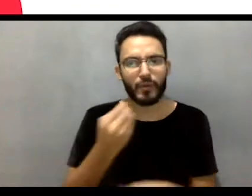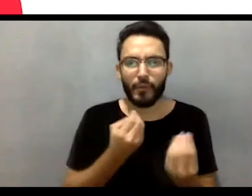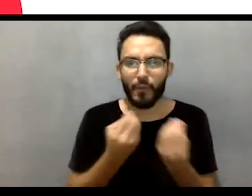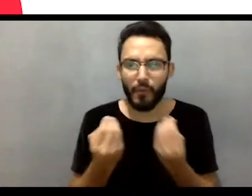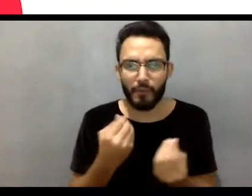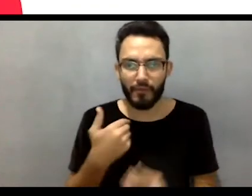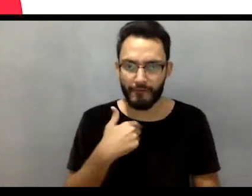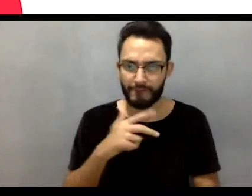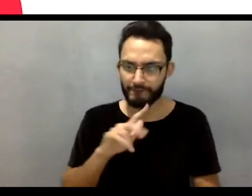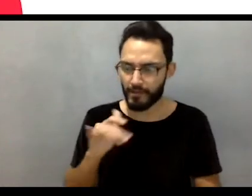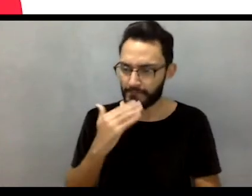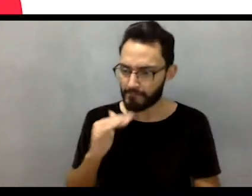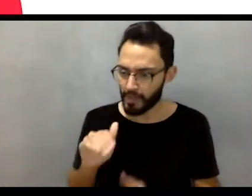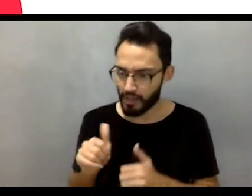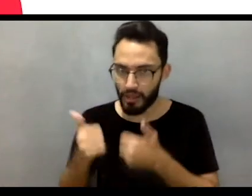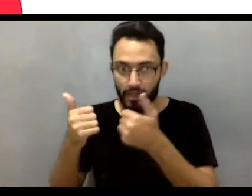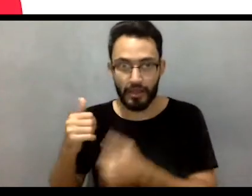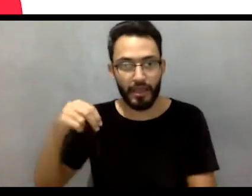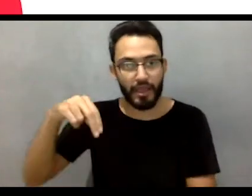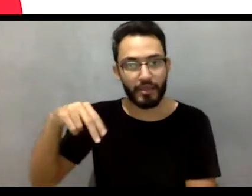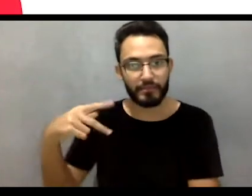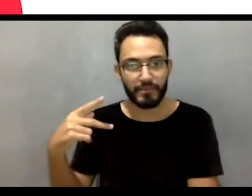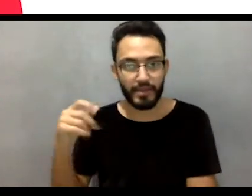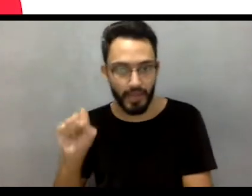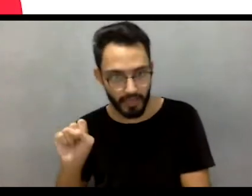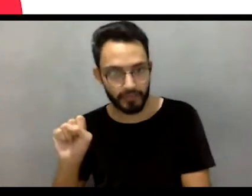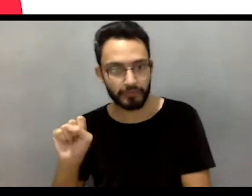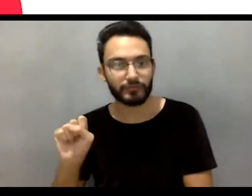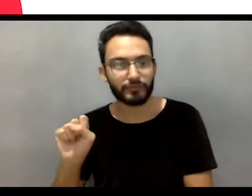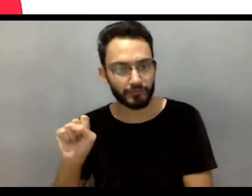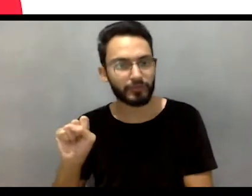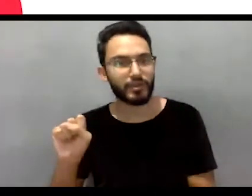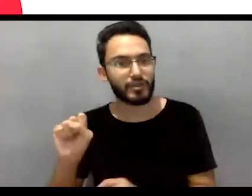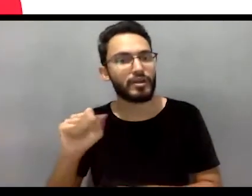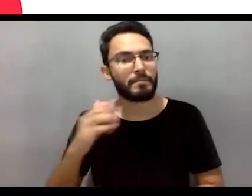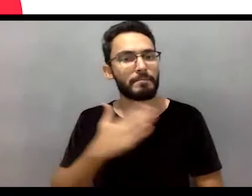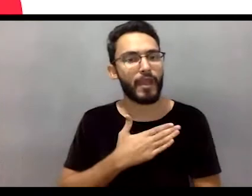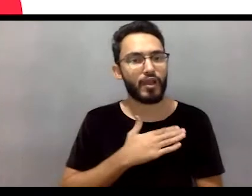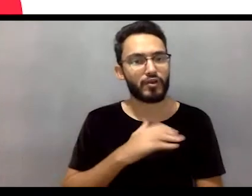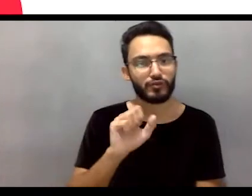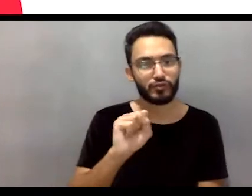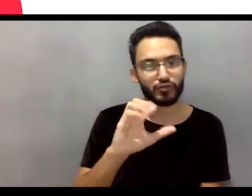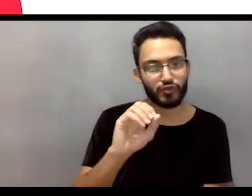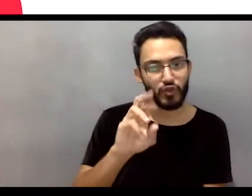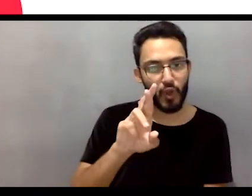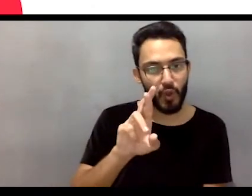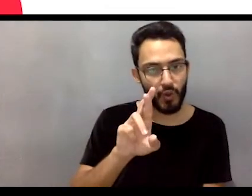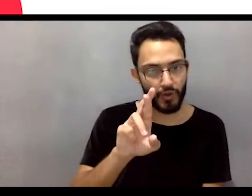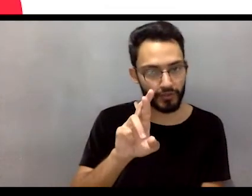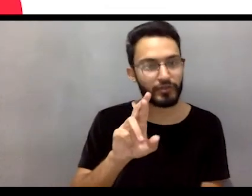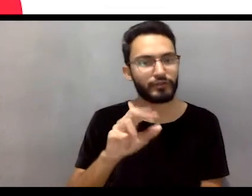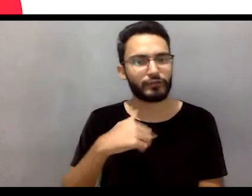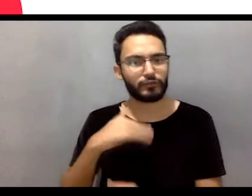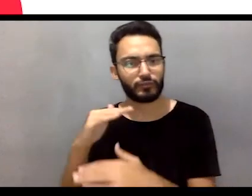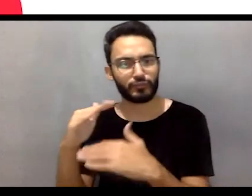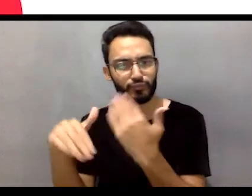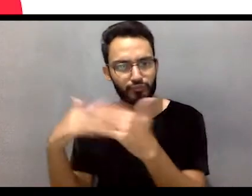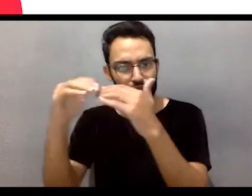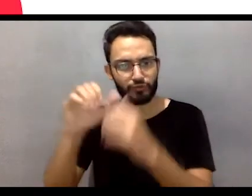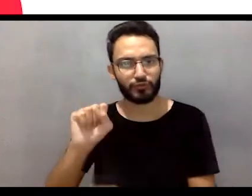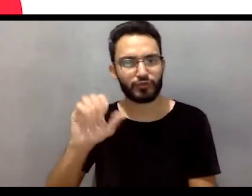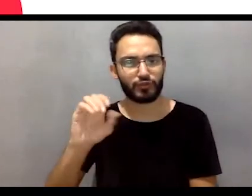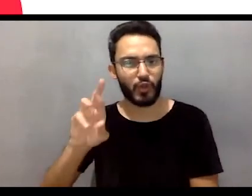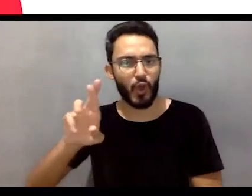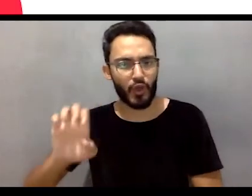vou melhorar o meu NPS, o meu Net Promoter Score, de X para Y. E aí a gente define, a